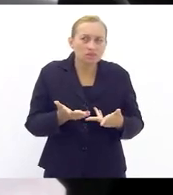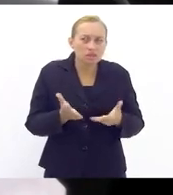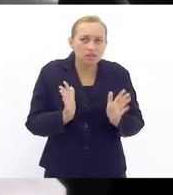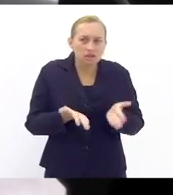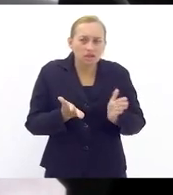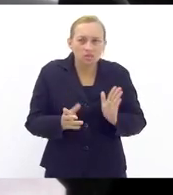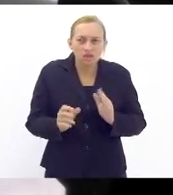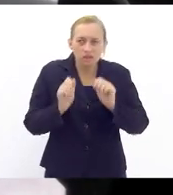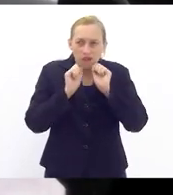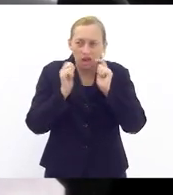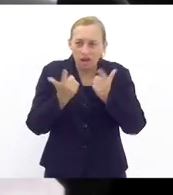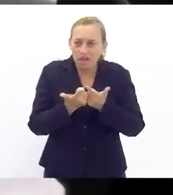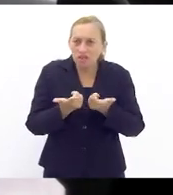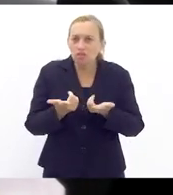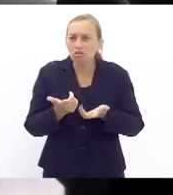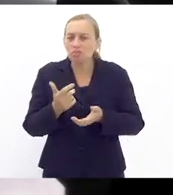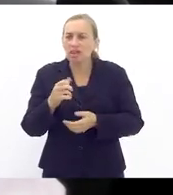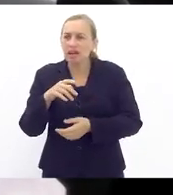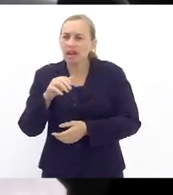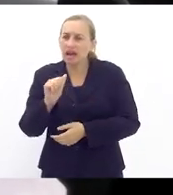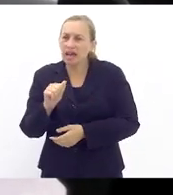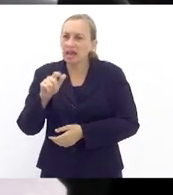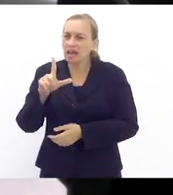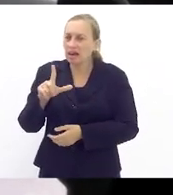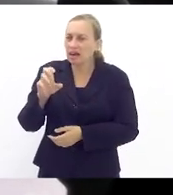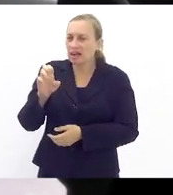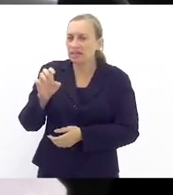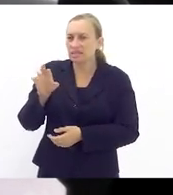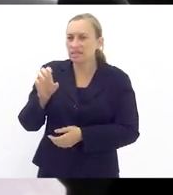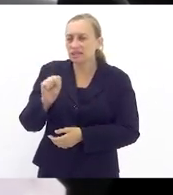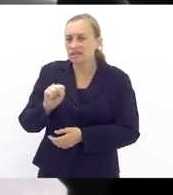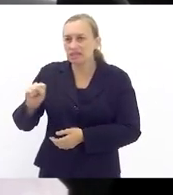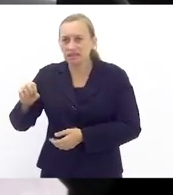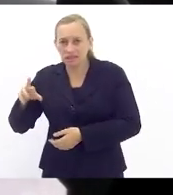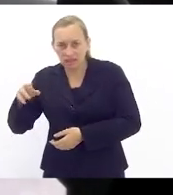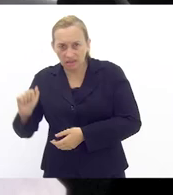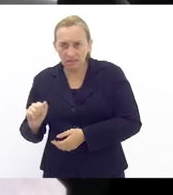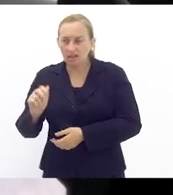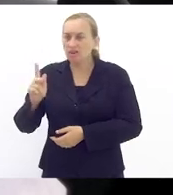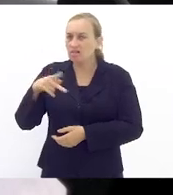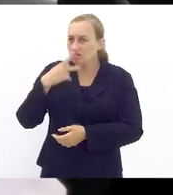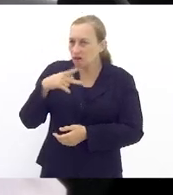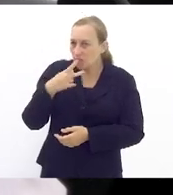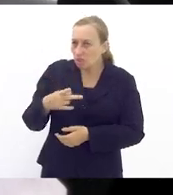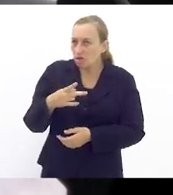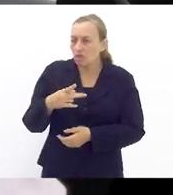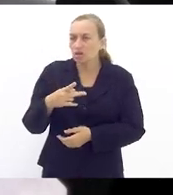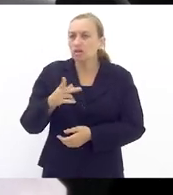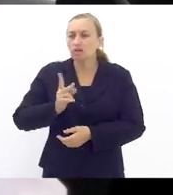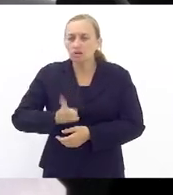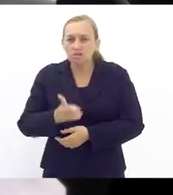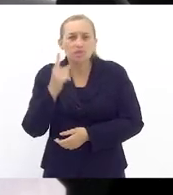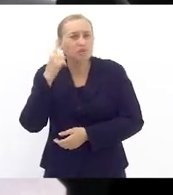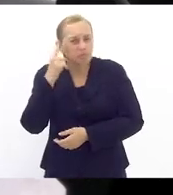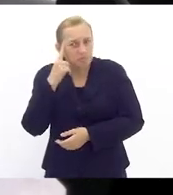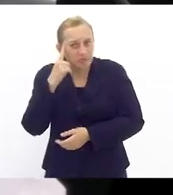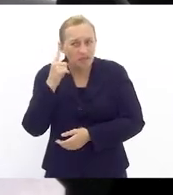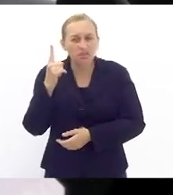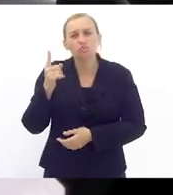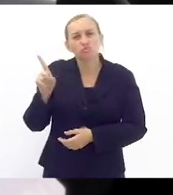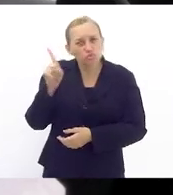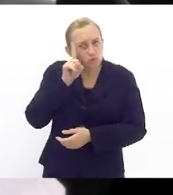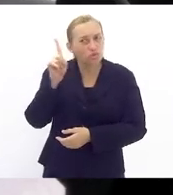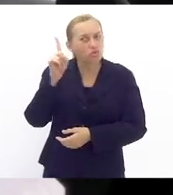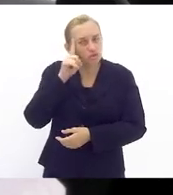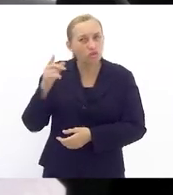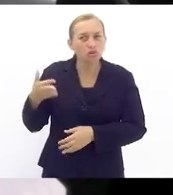agora na alérgica como Alessandra falou que é uma coisa que que ela falou eu sempre penso todos os dias